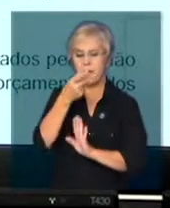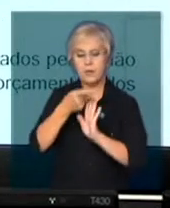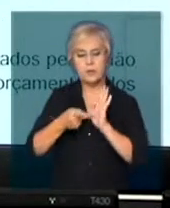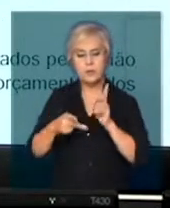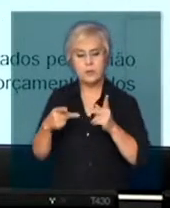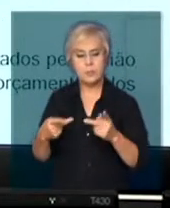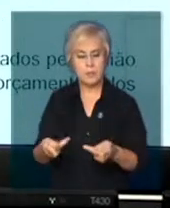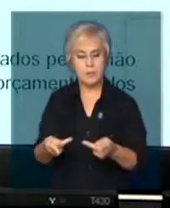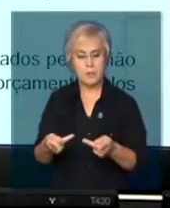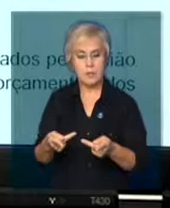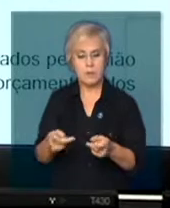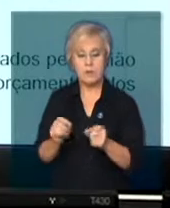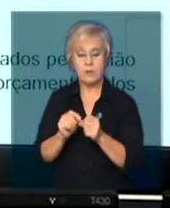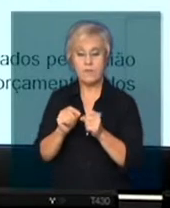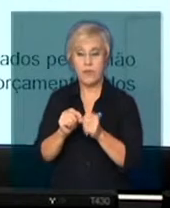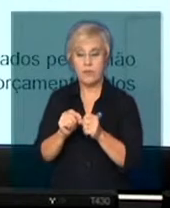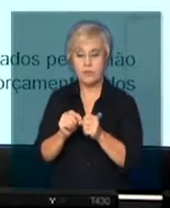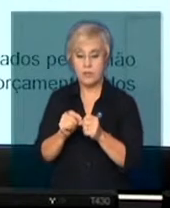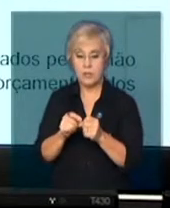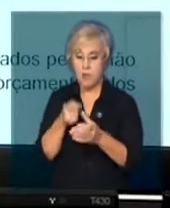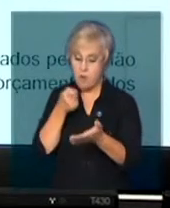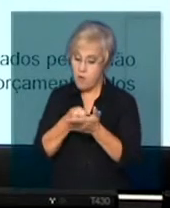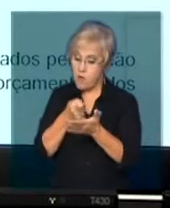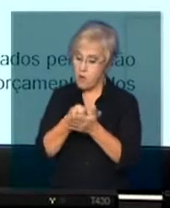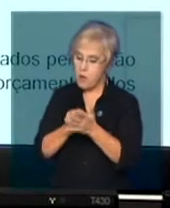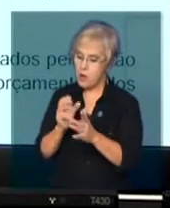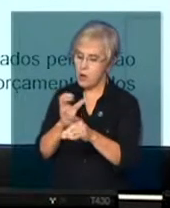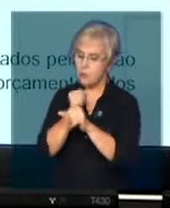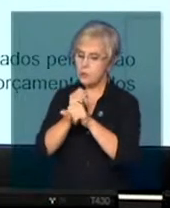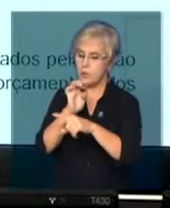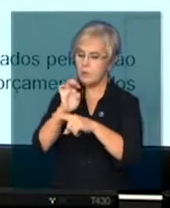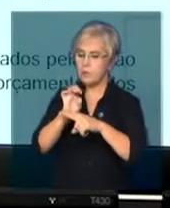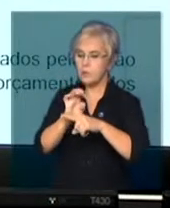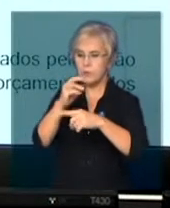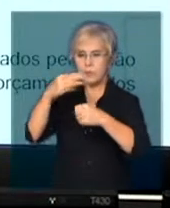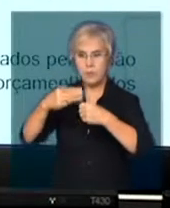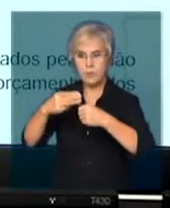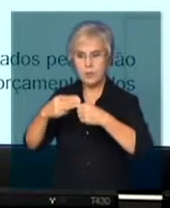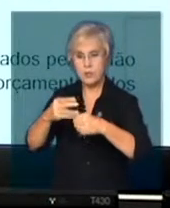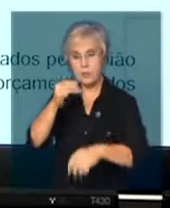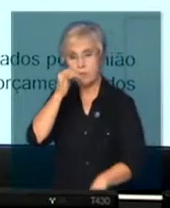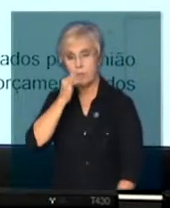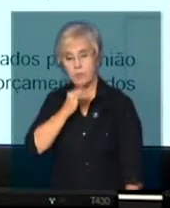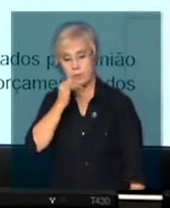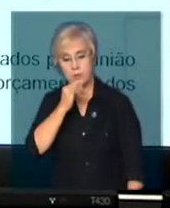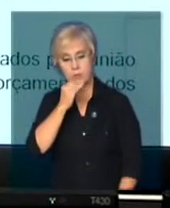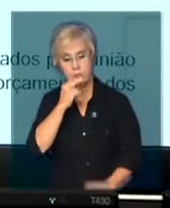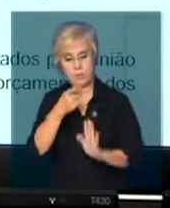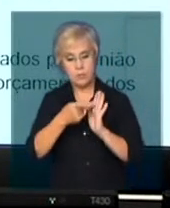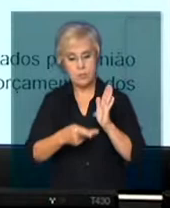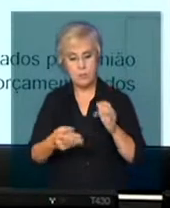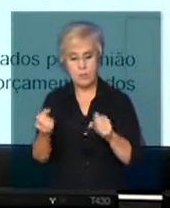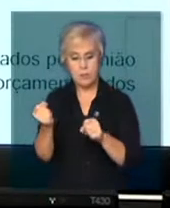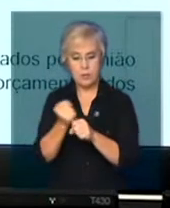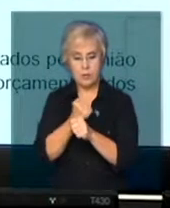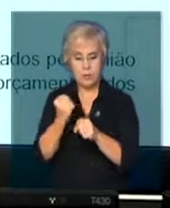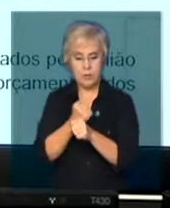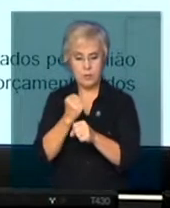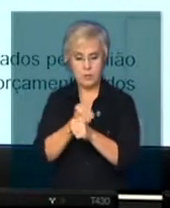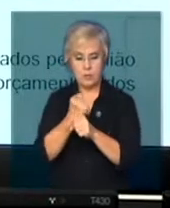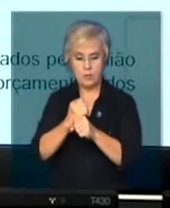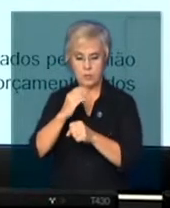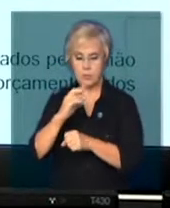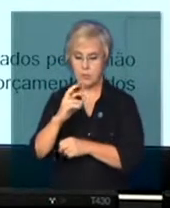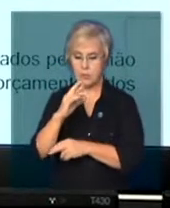que pressionam o orçamento dos estados e municípios. Programas como, por exemplo, os programas para a construção das